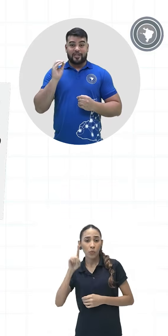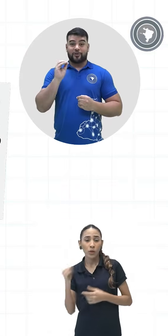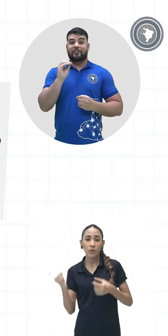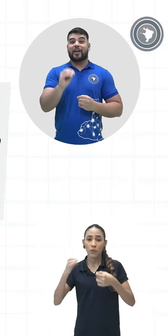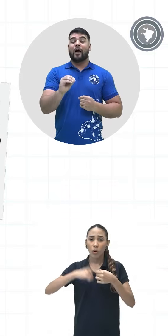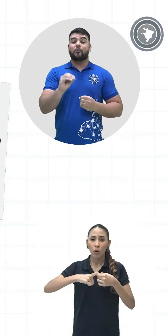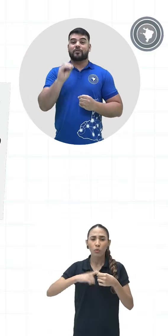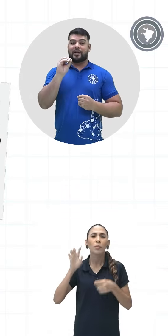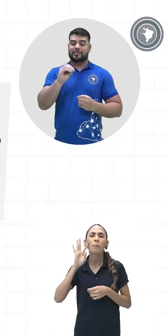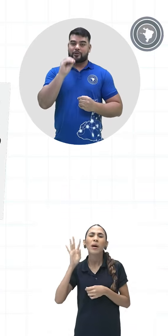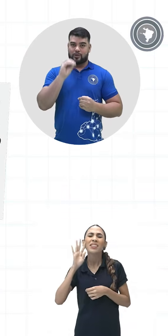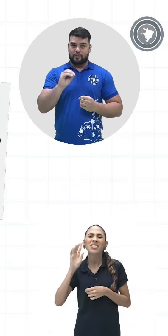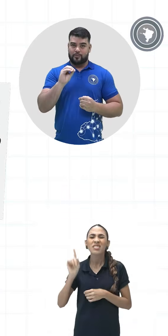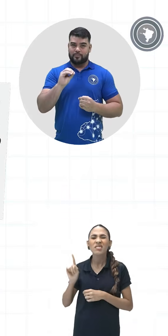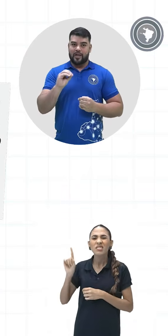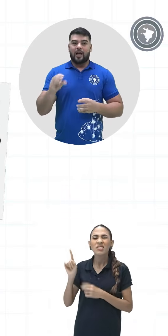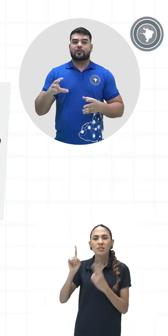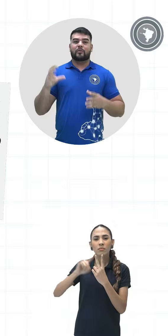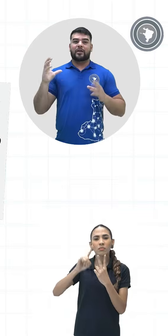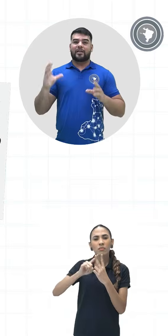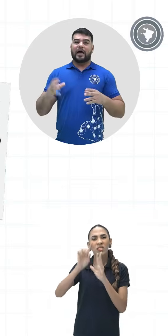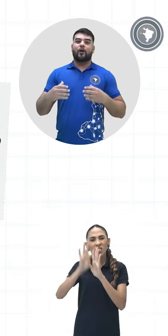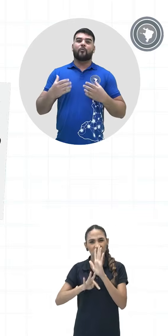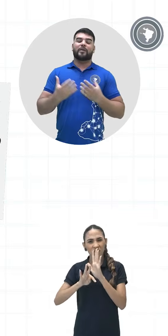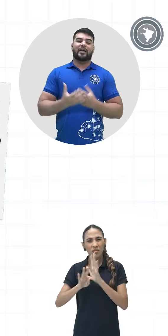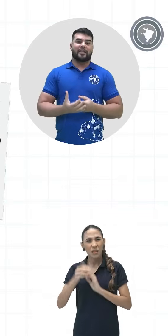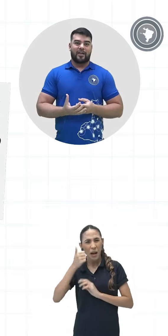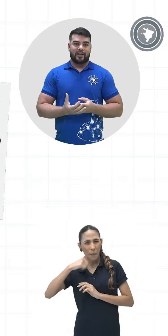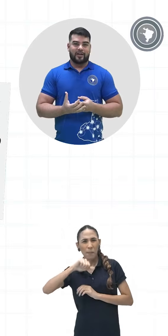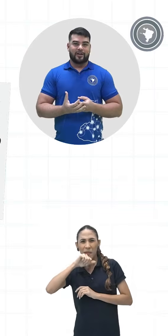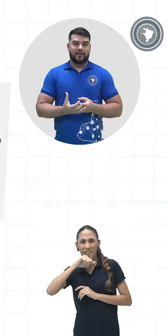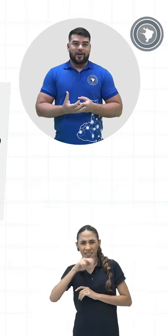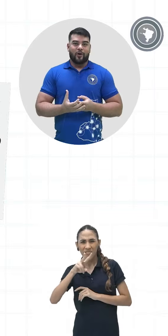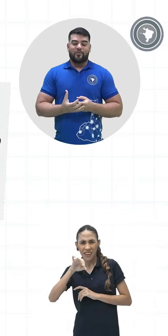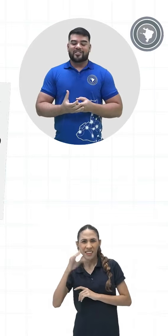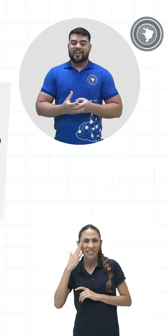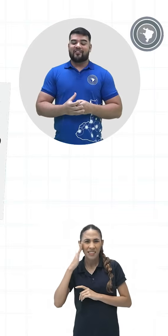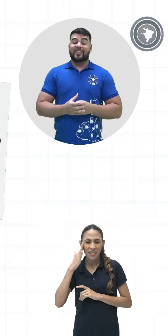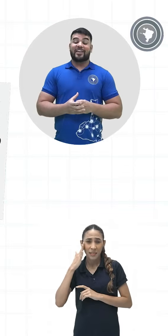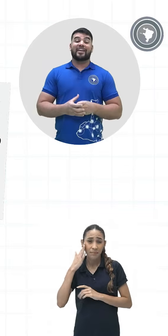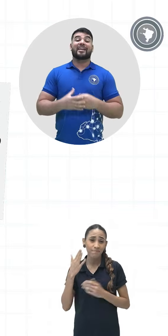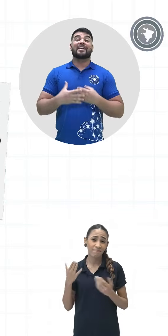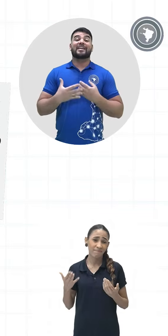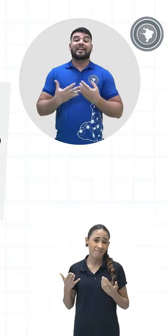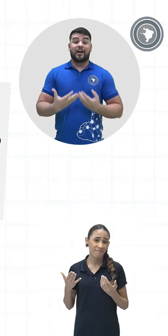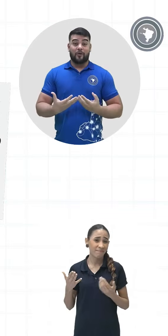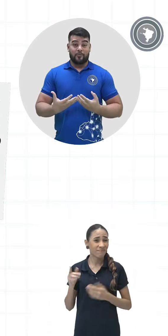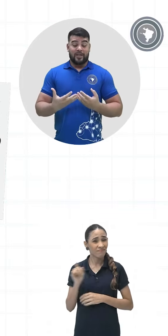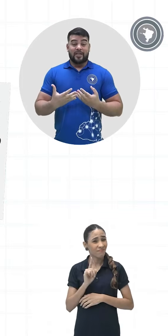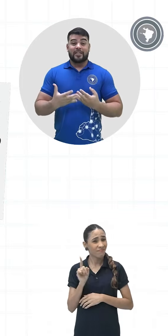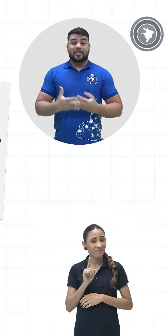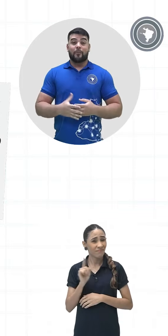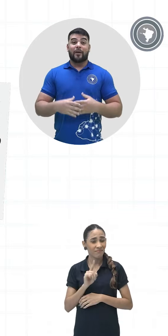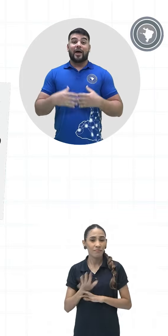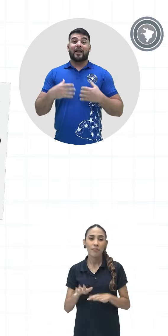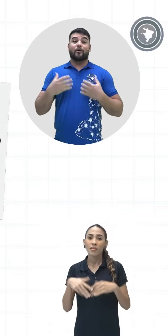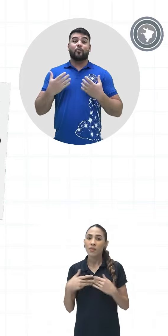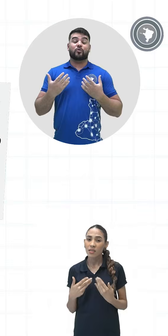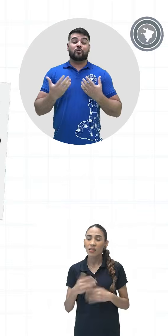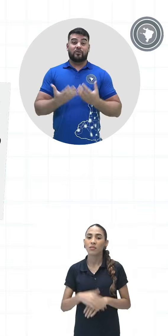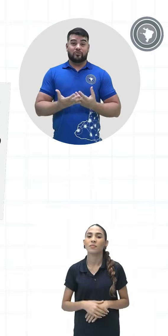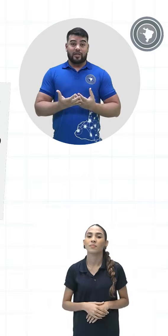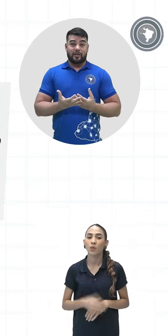Imagine, se você escrever algo desse tipo, a sua mãe irá compreender? Observem que não. Então,